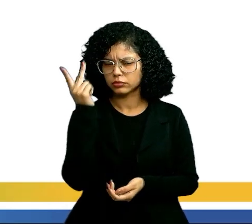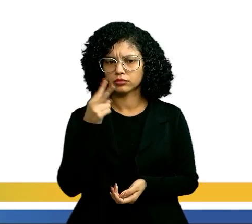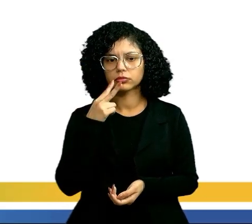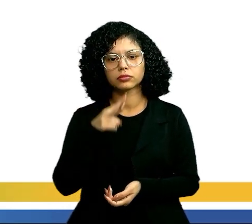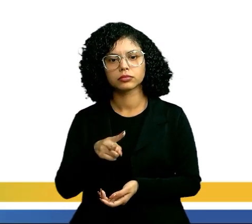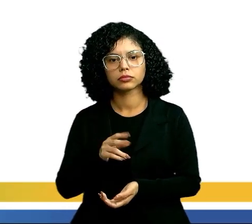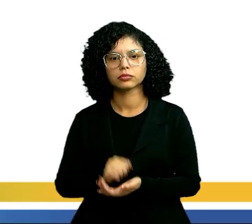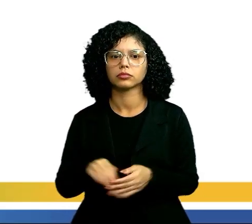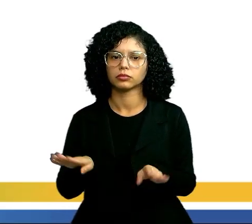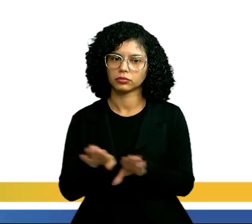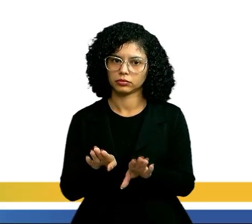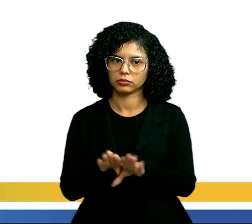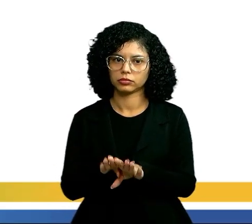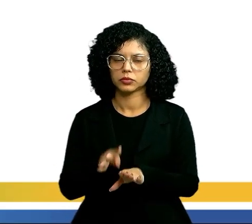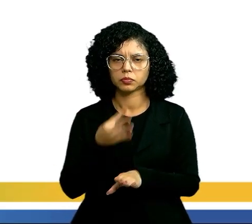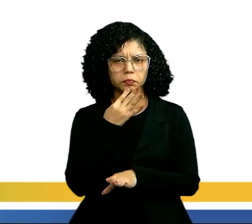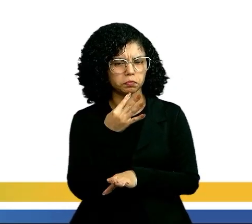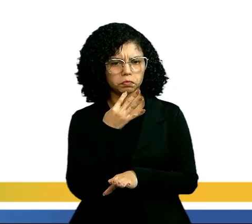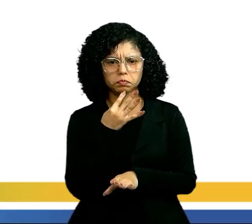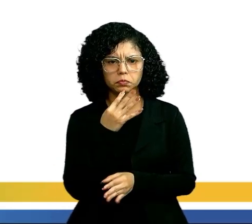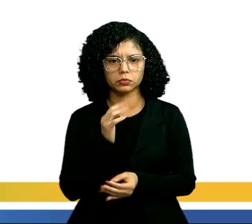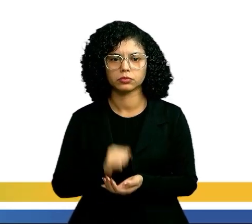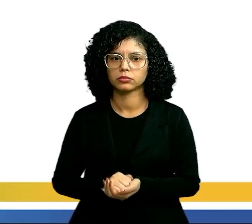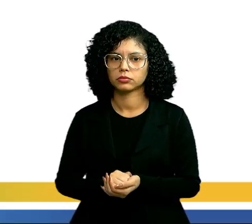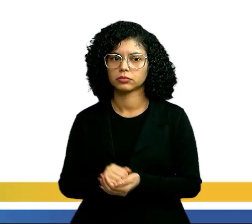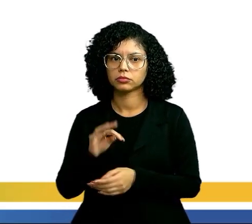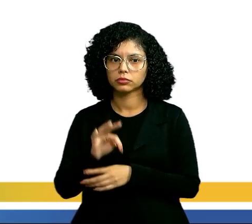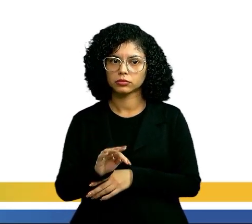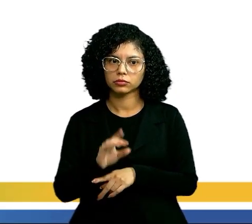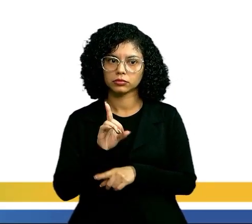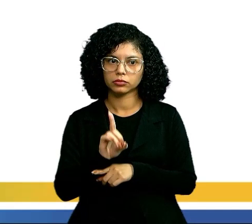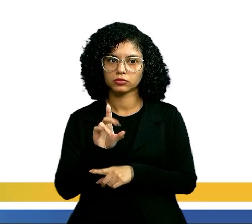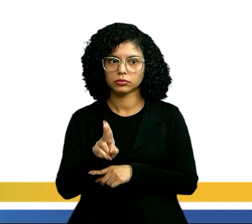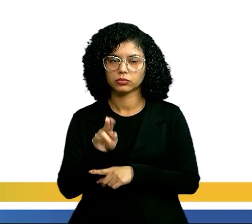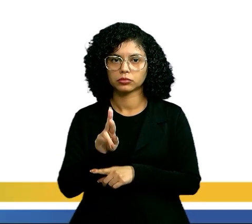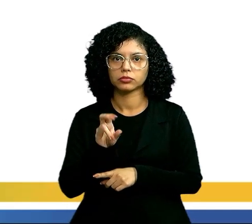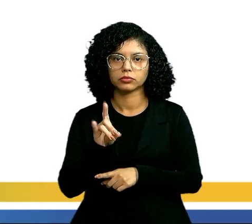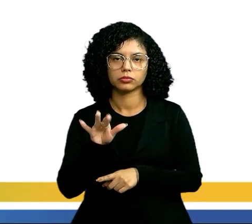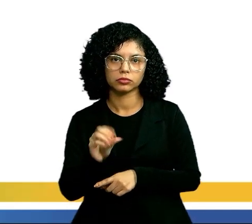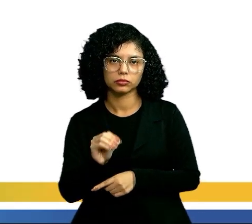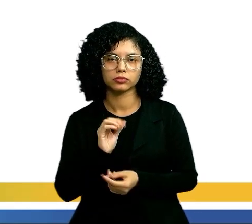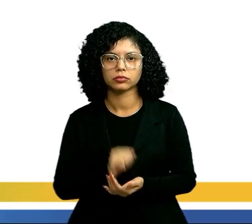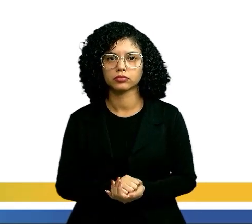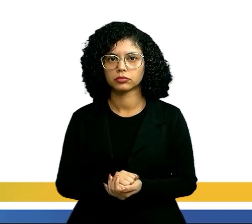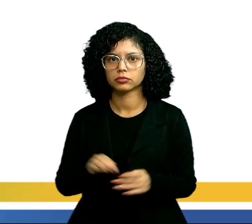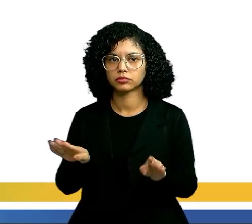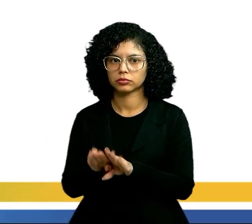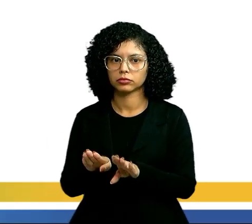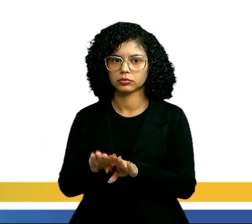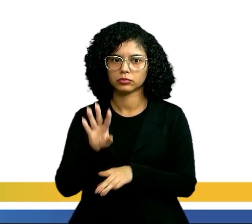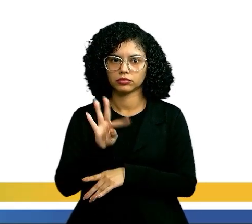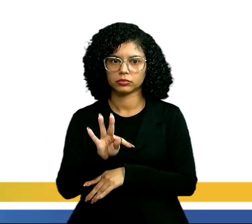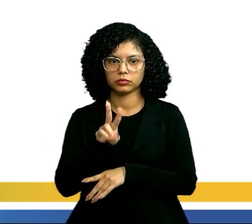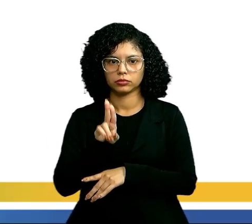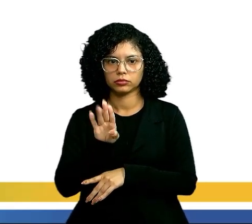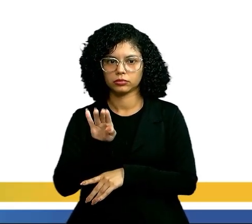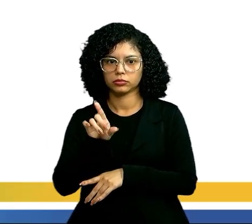Às vezes a gente nem conhece. Quando a gente fala-se em transporte dutoviário, Transporte tubular, nós vemos aí na